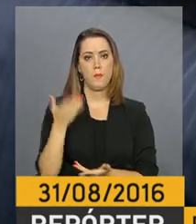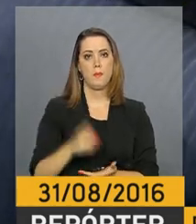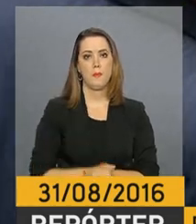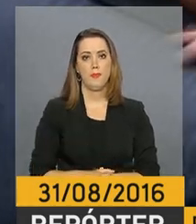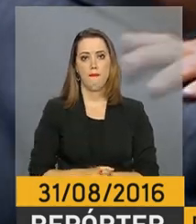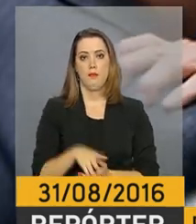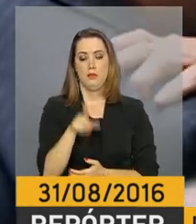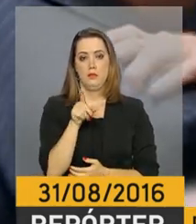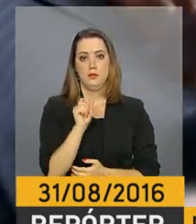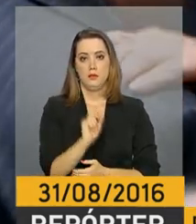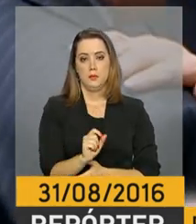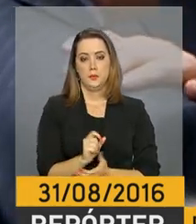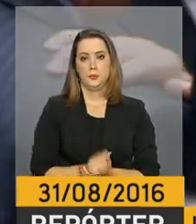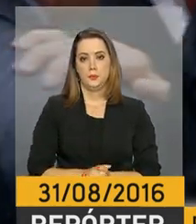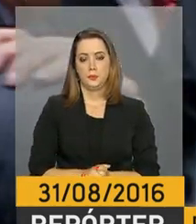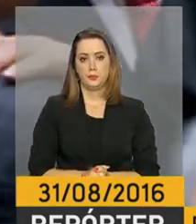Rousseff.